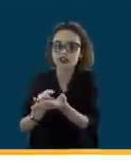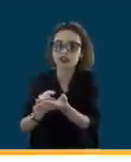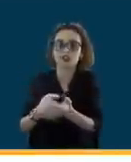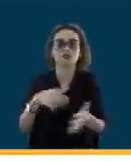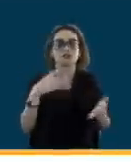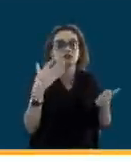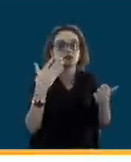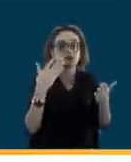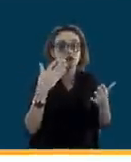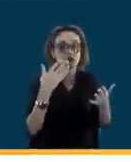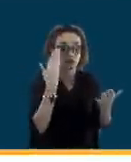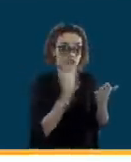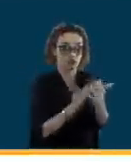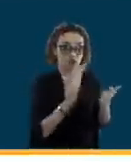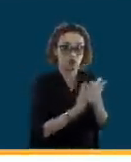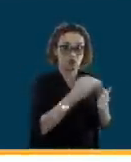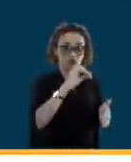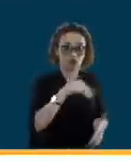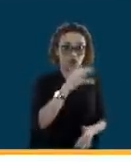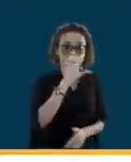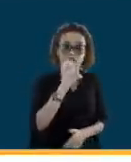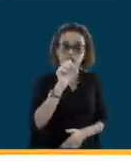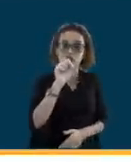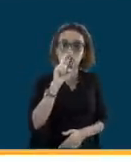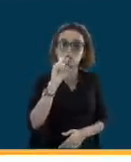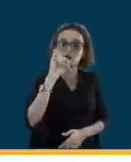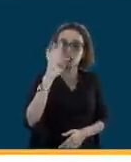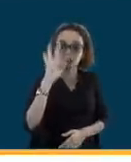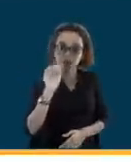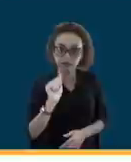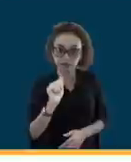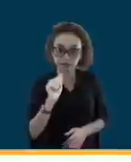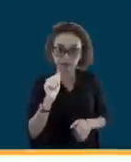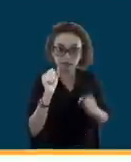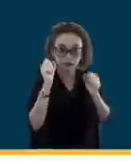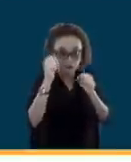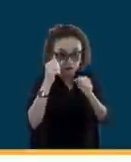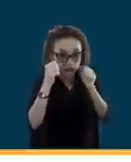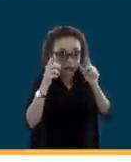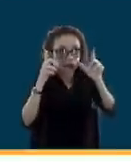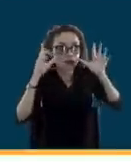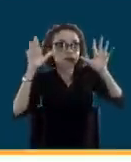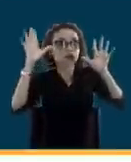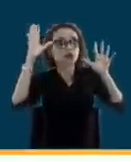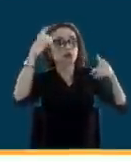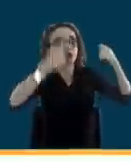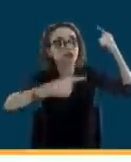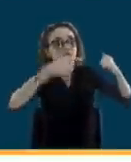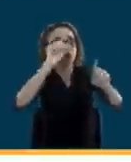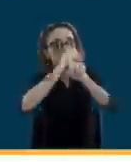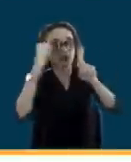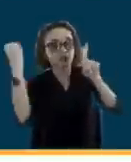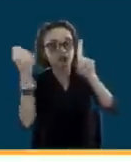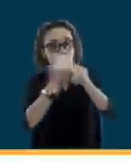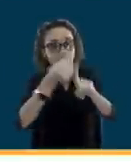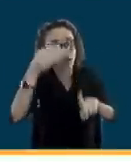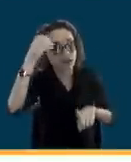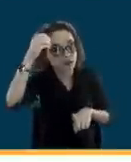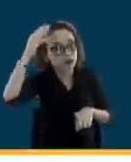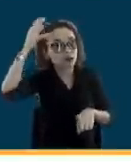seminário jesuíta, onde ampliou sua visão política e social, viveu muitas provações